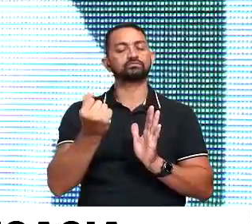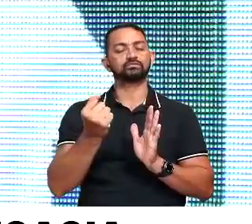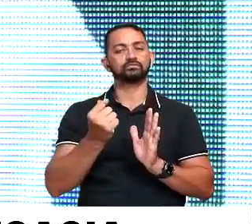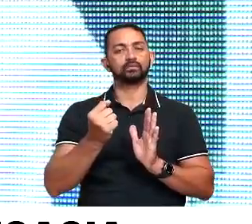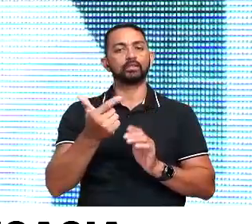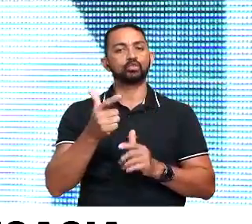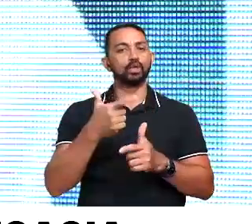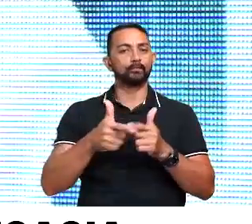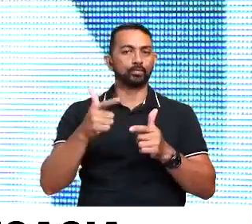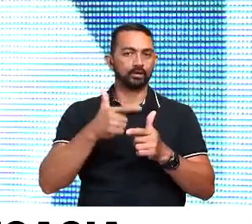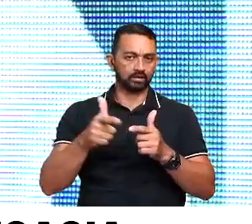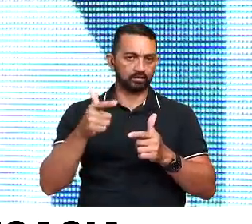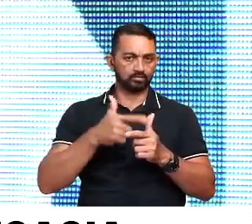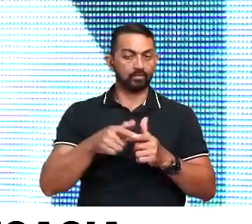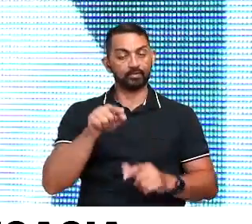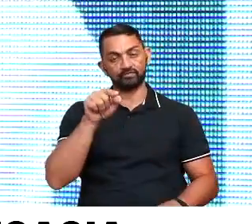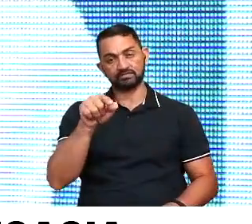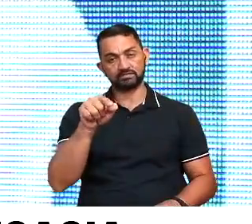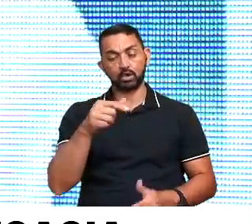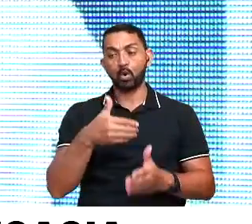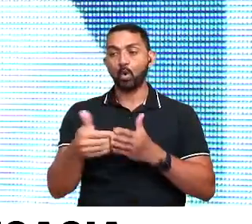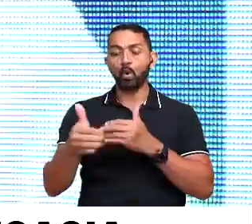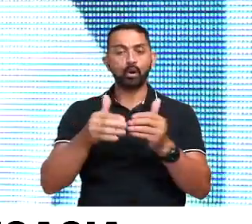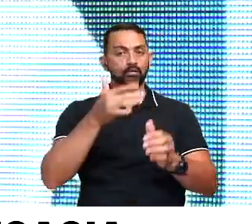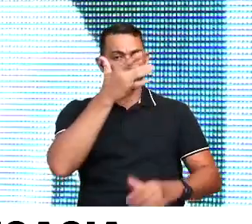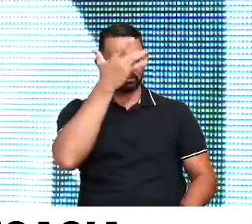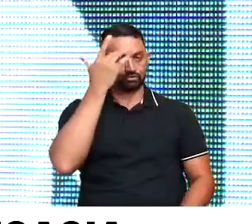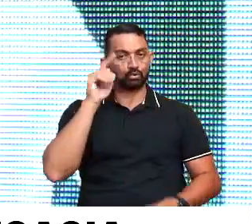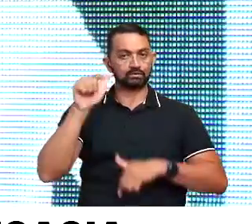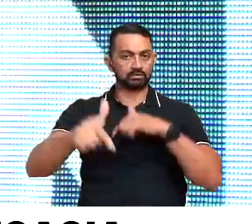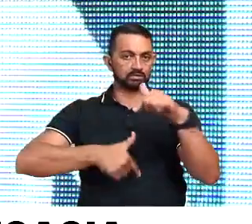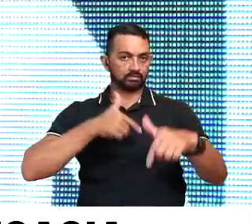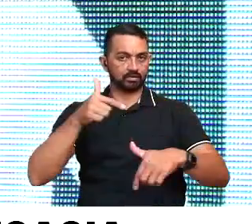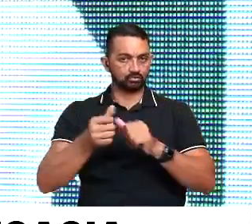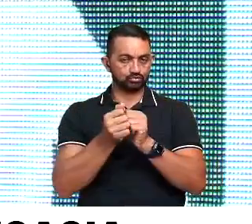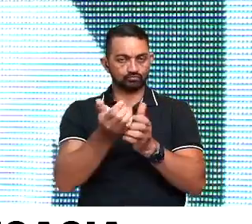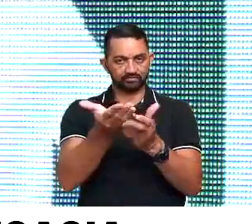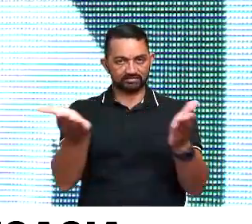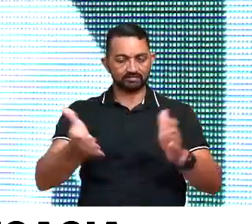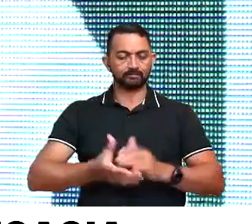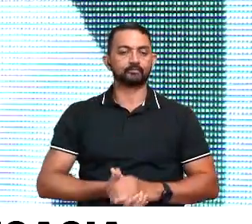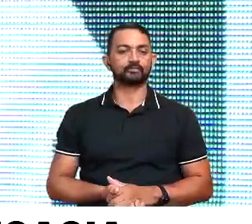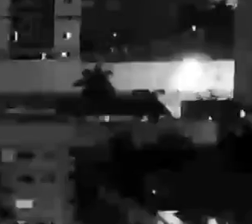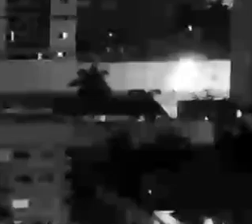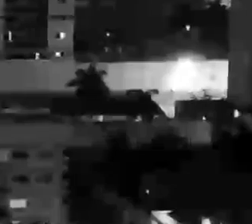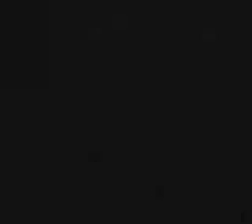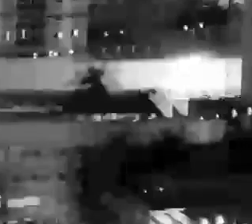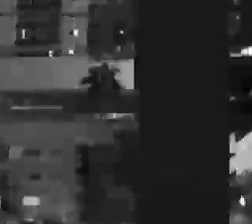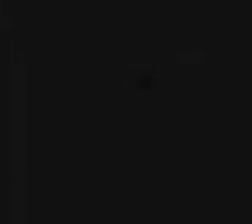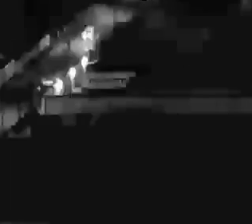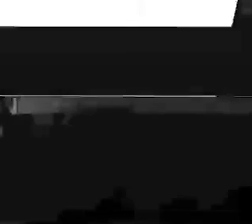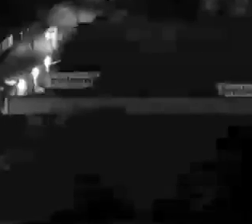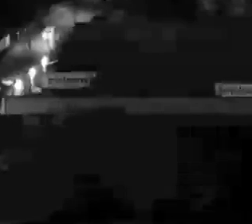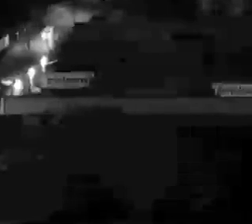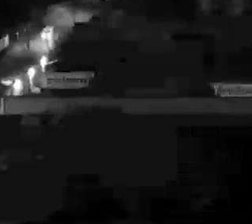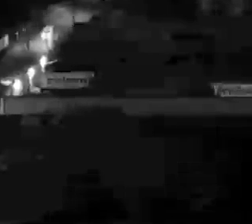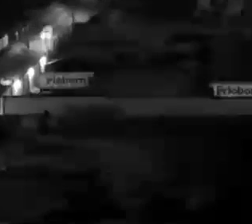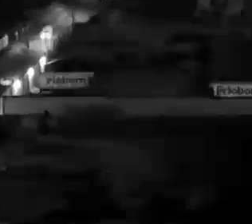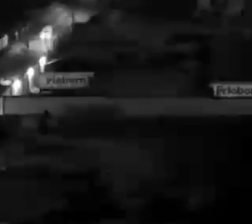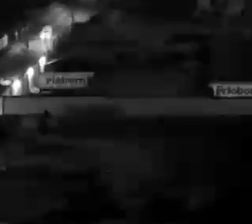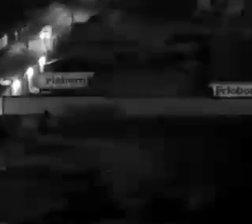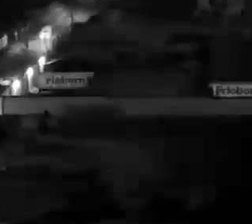registros profissionais para que não tenha problema para você nem para as pessoas que trabalharem com você tá bom Beijo